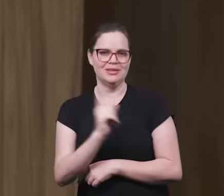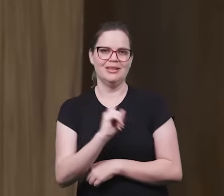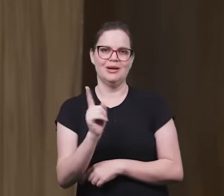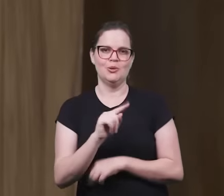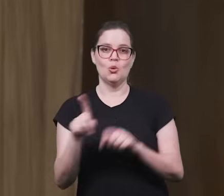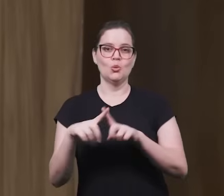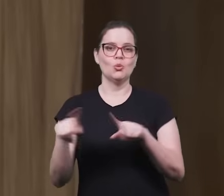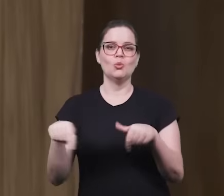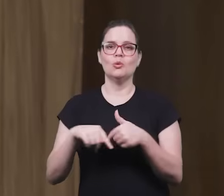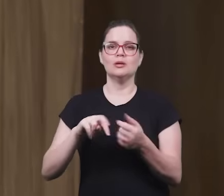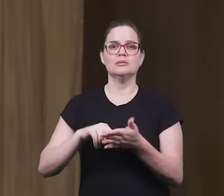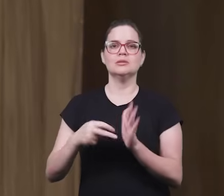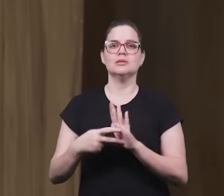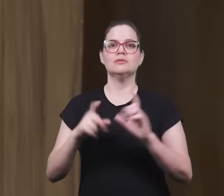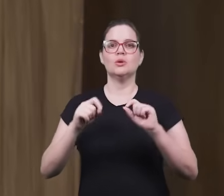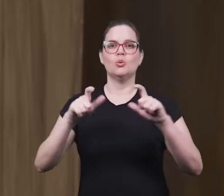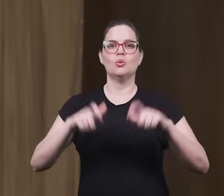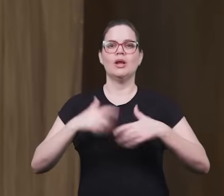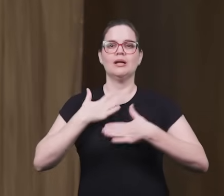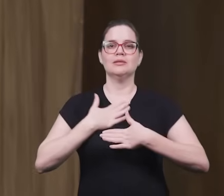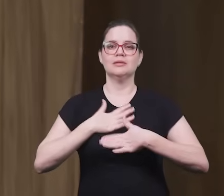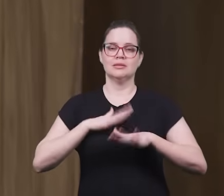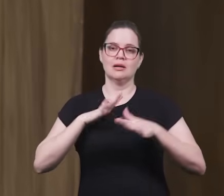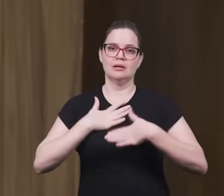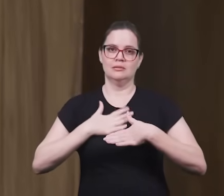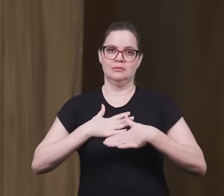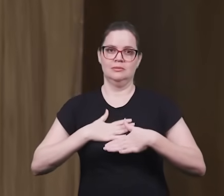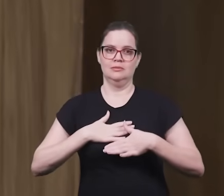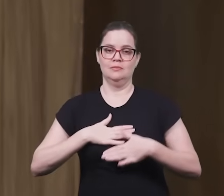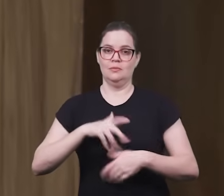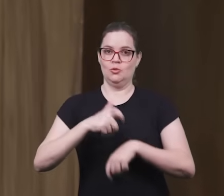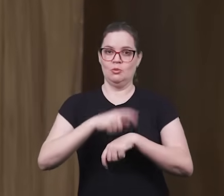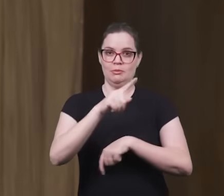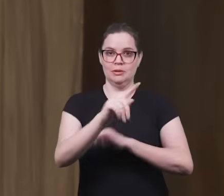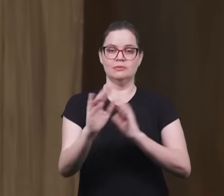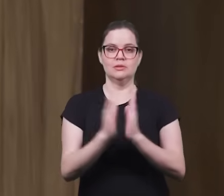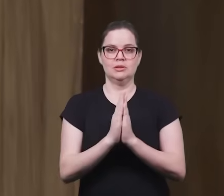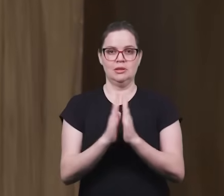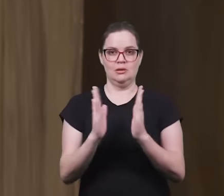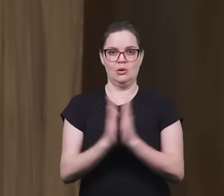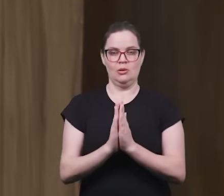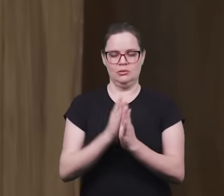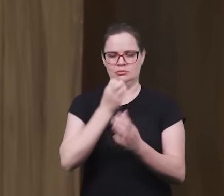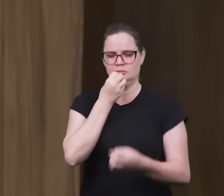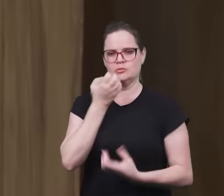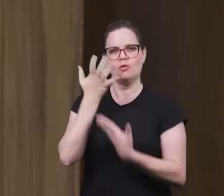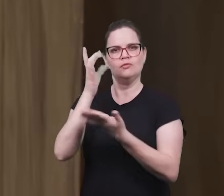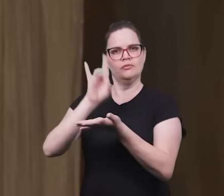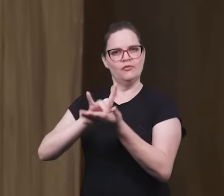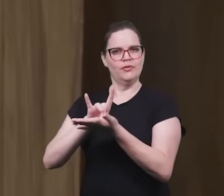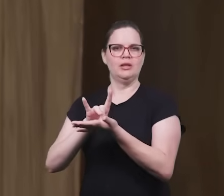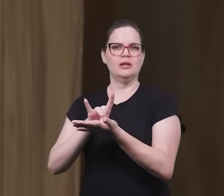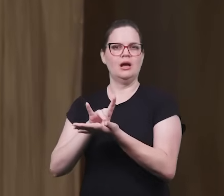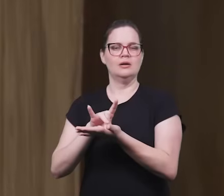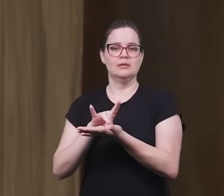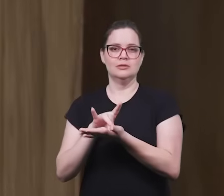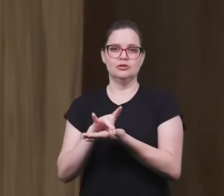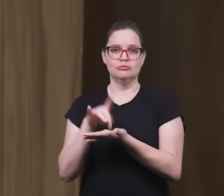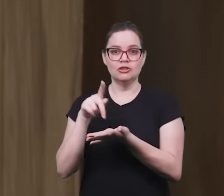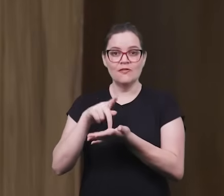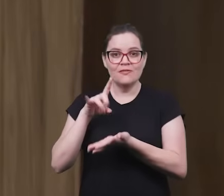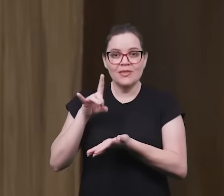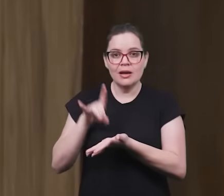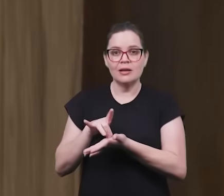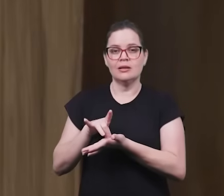O quarto aqui fala do lugar de descanso. Quando você ora a Deus com uma oração sincera,